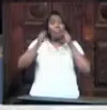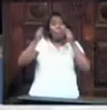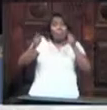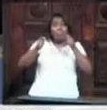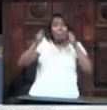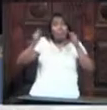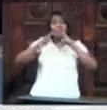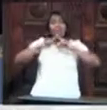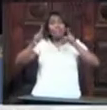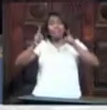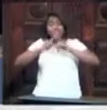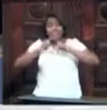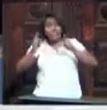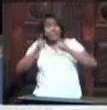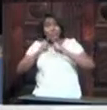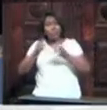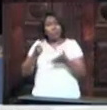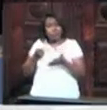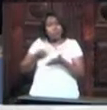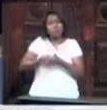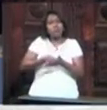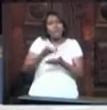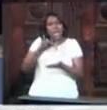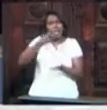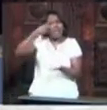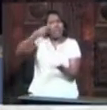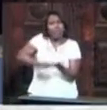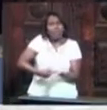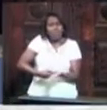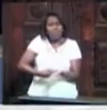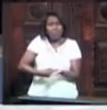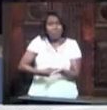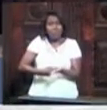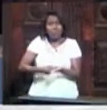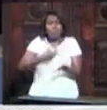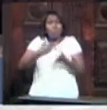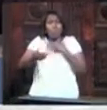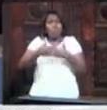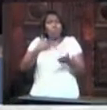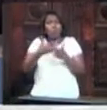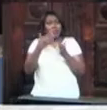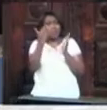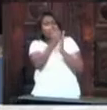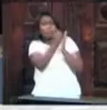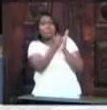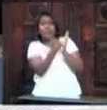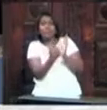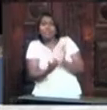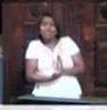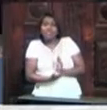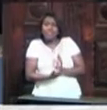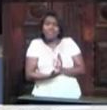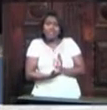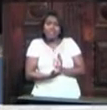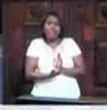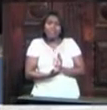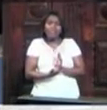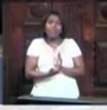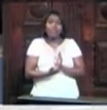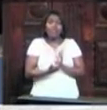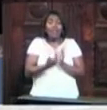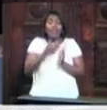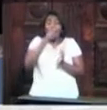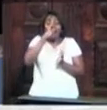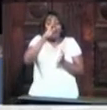manifestação na busca de acordo em relação a qualquer matéria na palavra